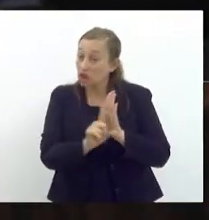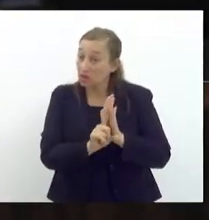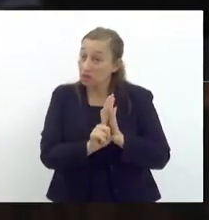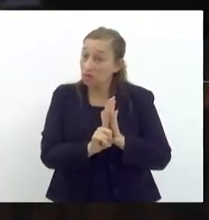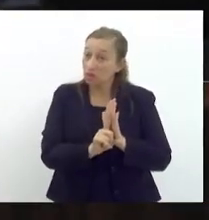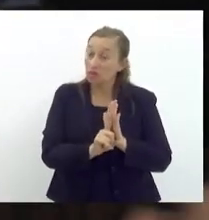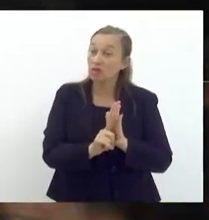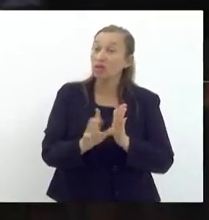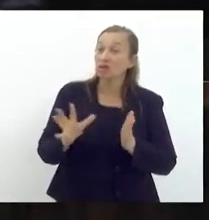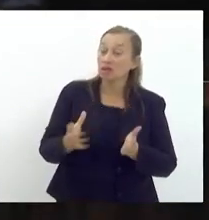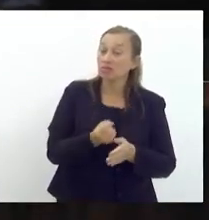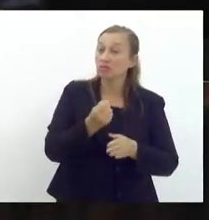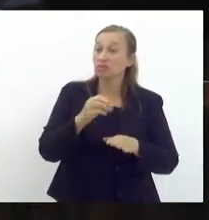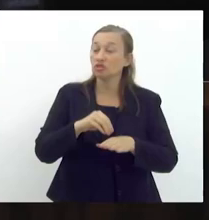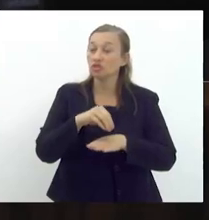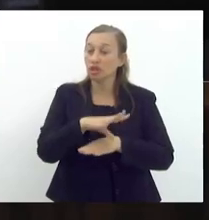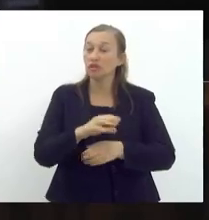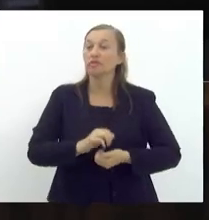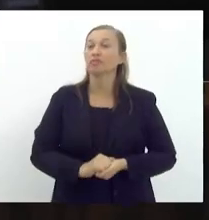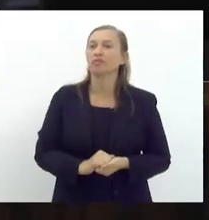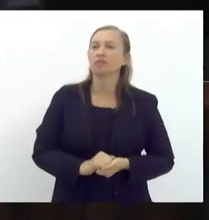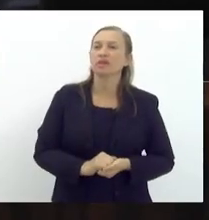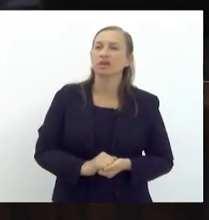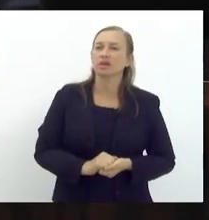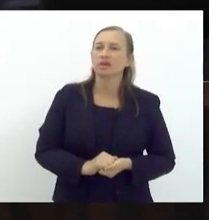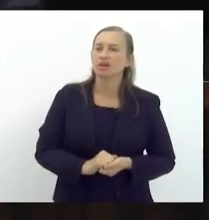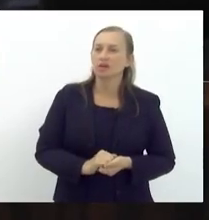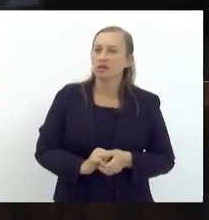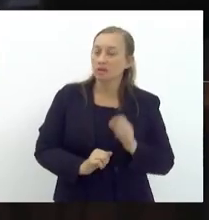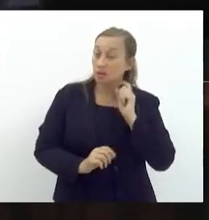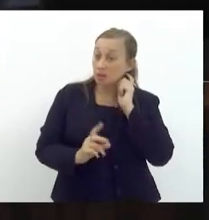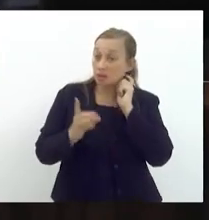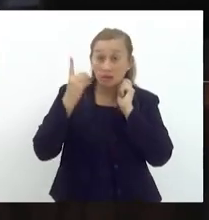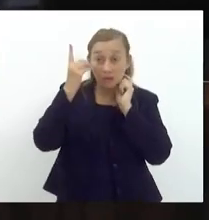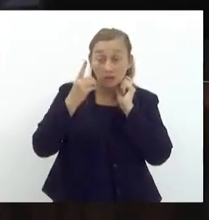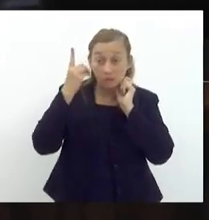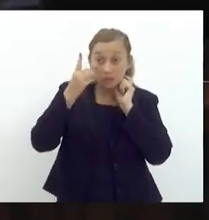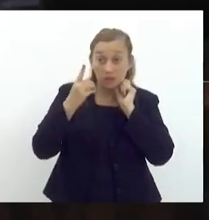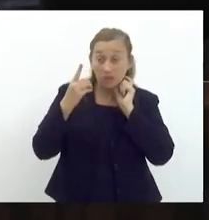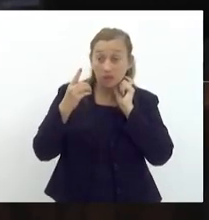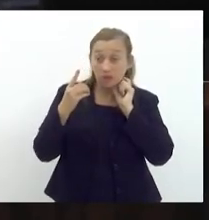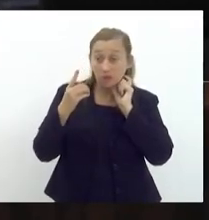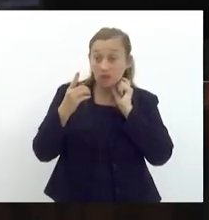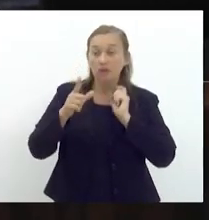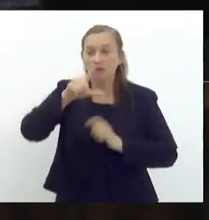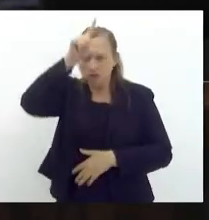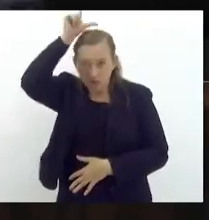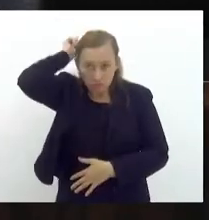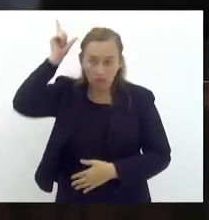salvo os destaques Deputado Luiz Paulo